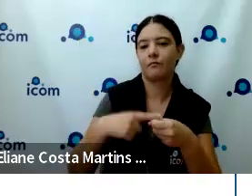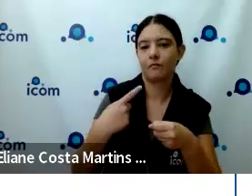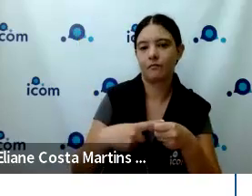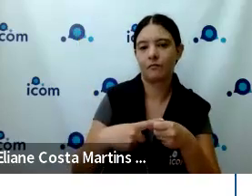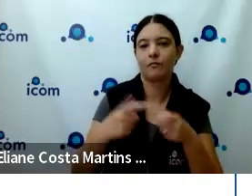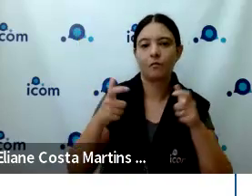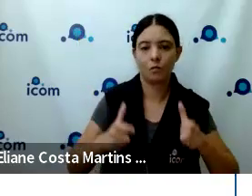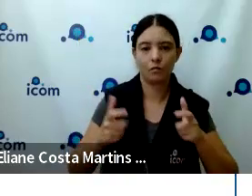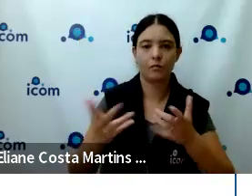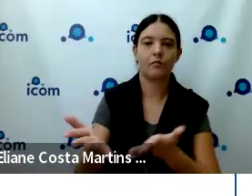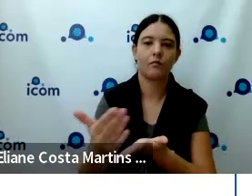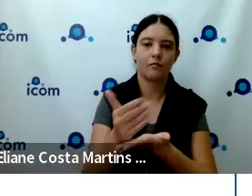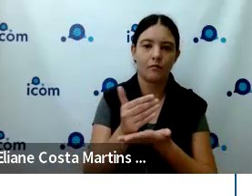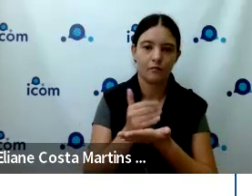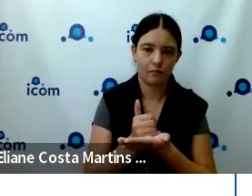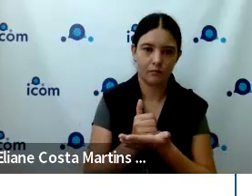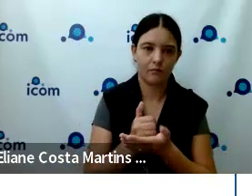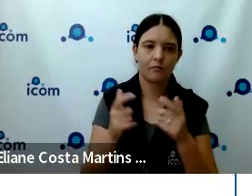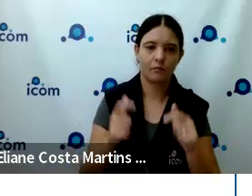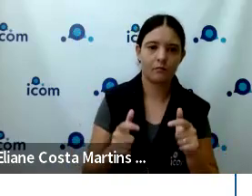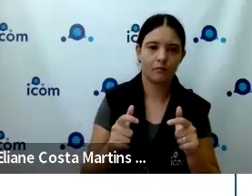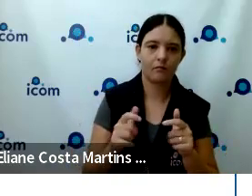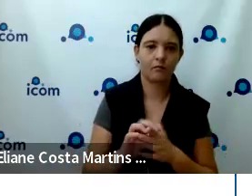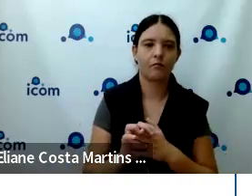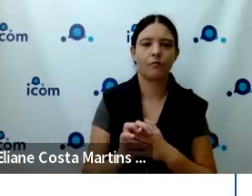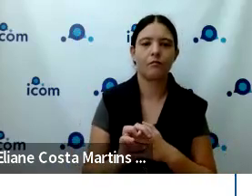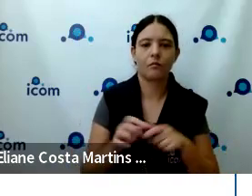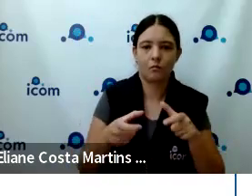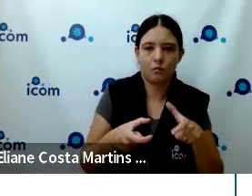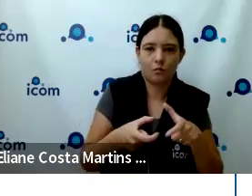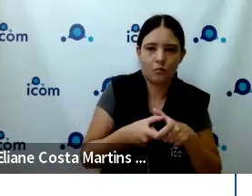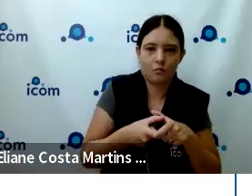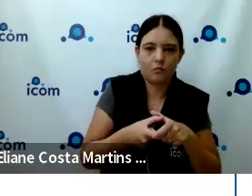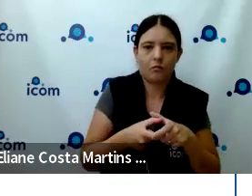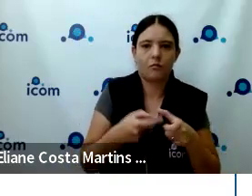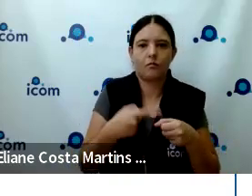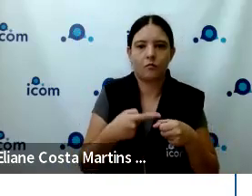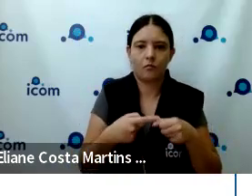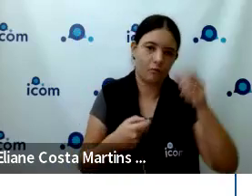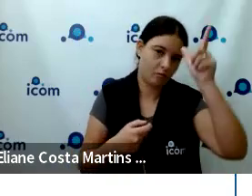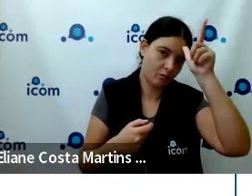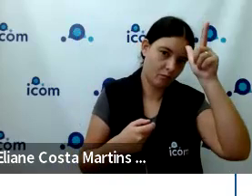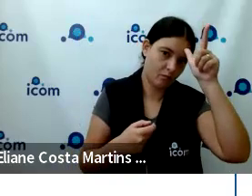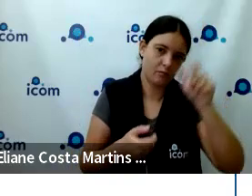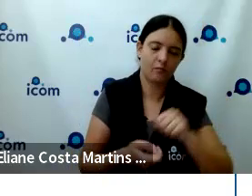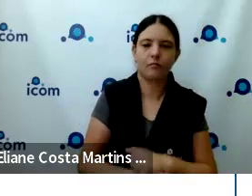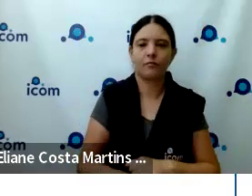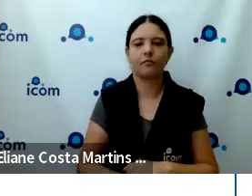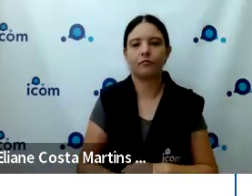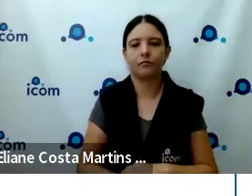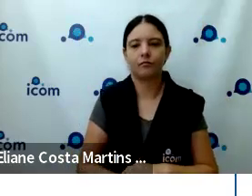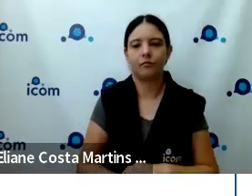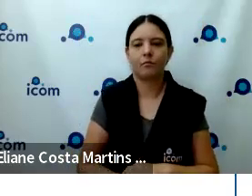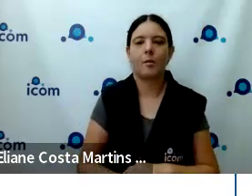recebida. Neste caso, é Gütersloh, uma pequena cidade na Renânia do Norte-Westfália.